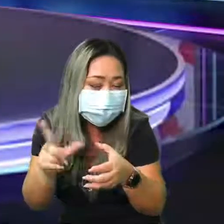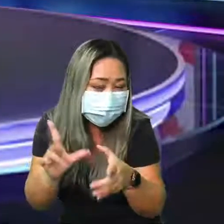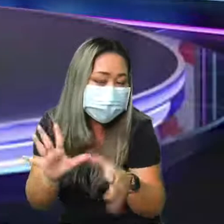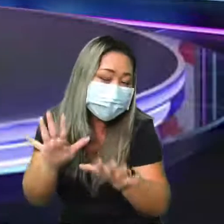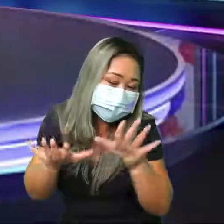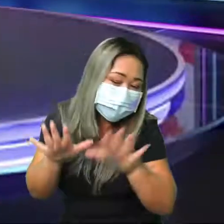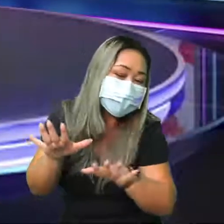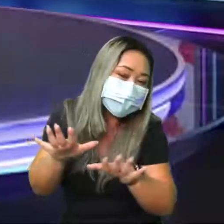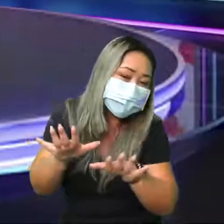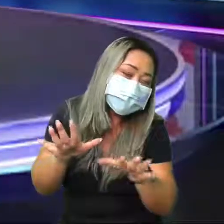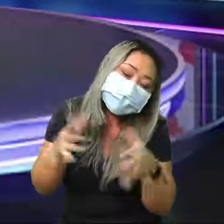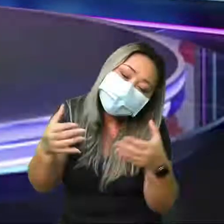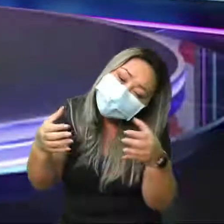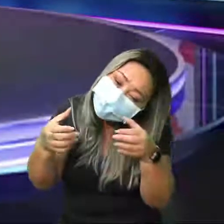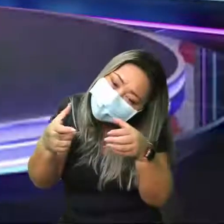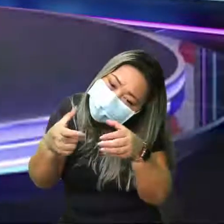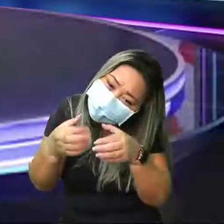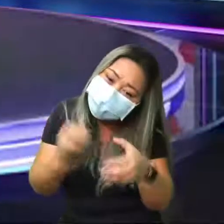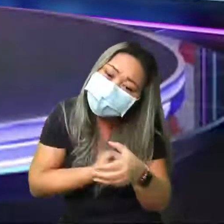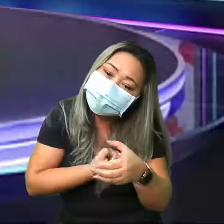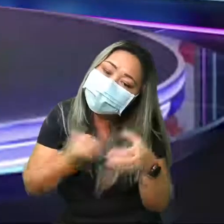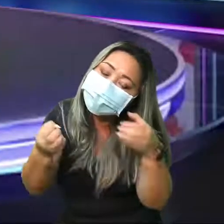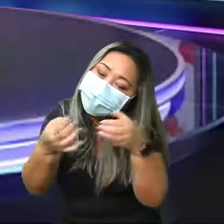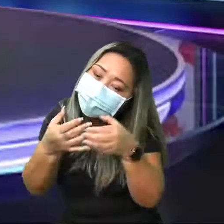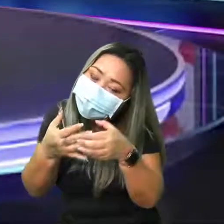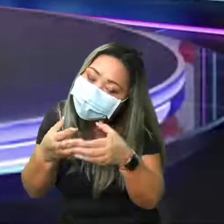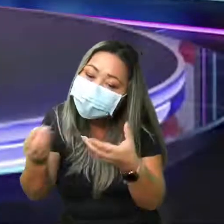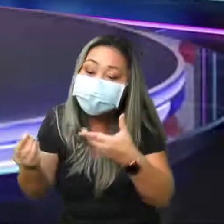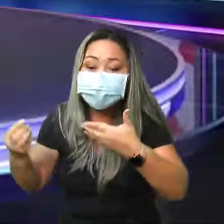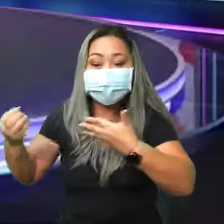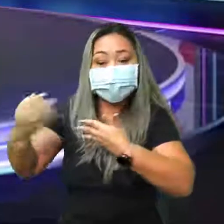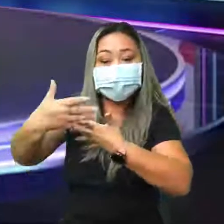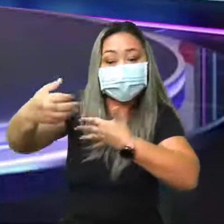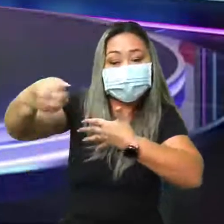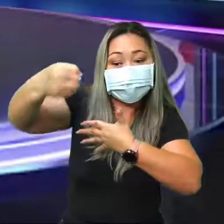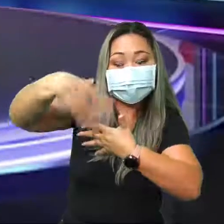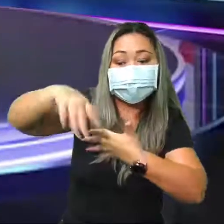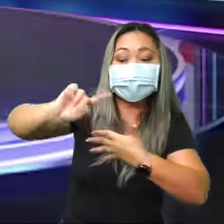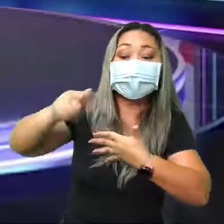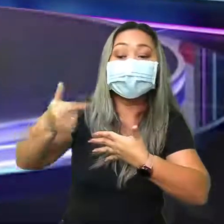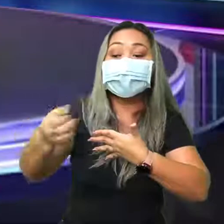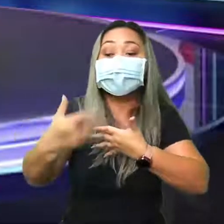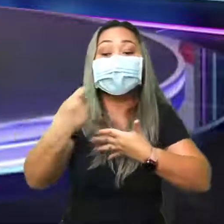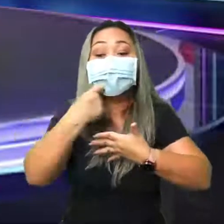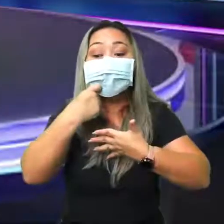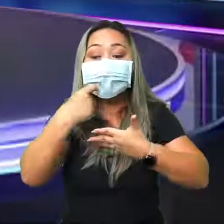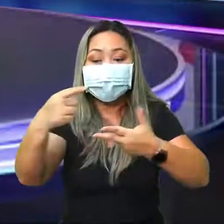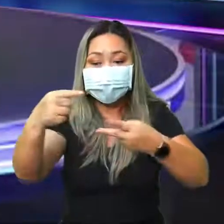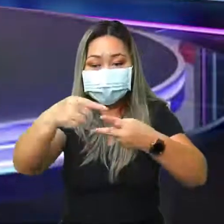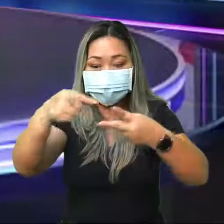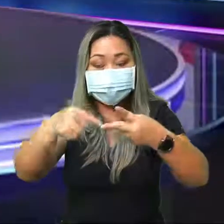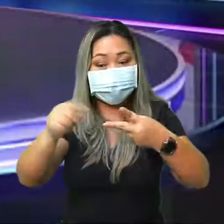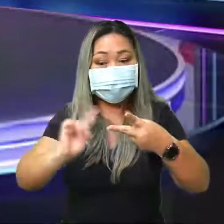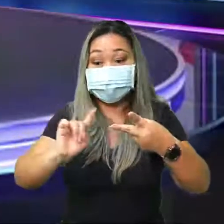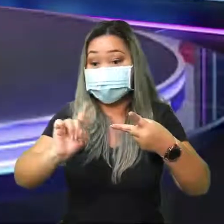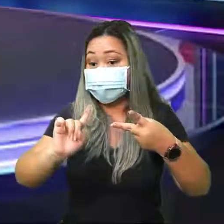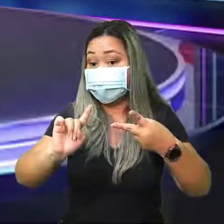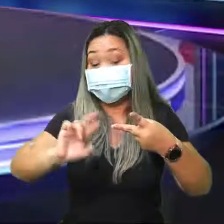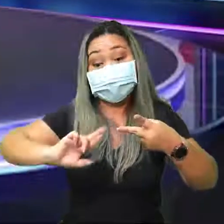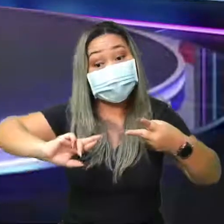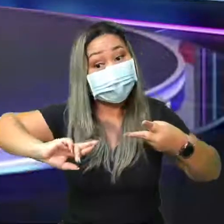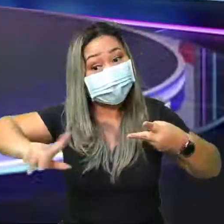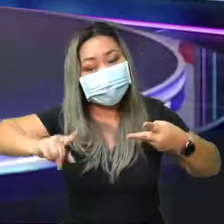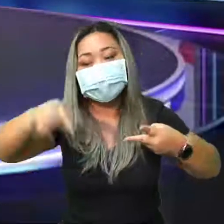estava ali, foi diminuindo devido à inserção, né, dessas novas duas espécies que não